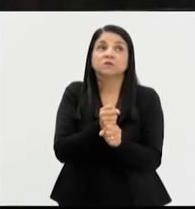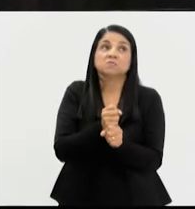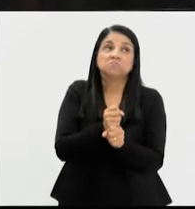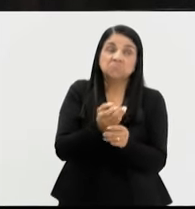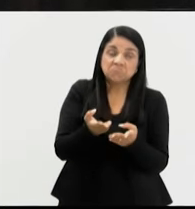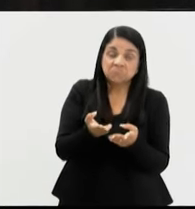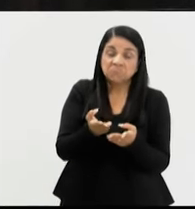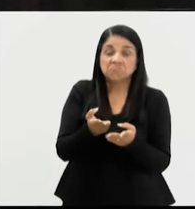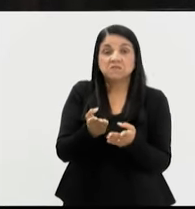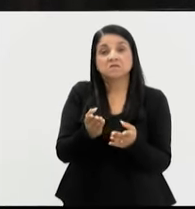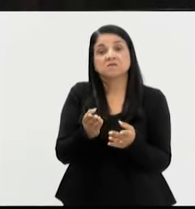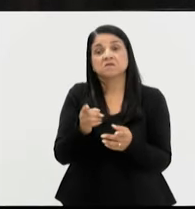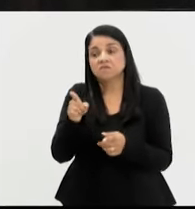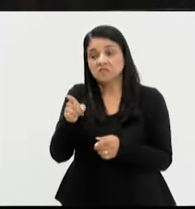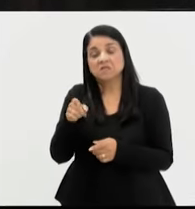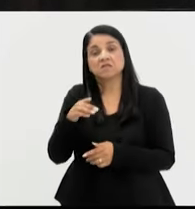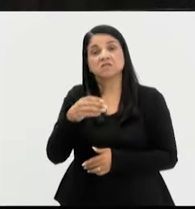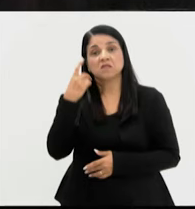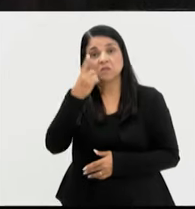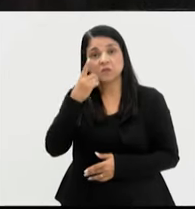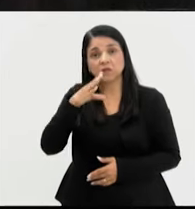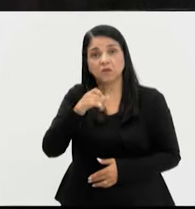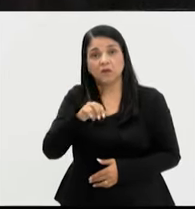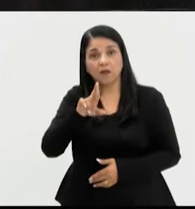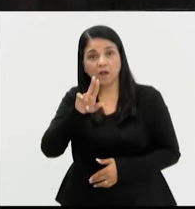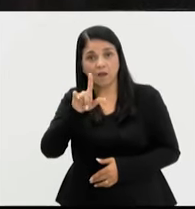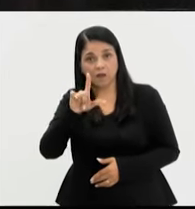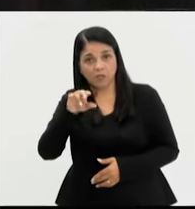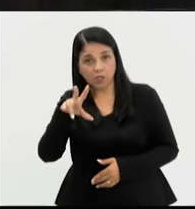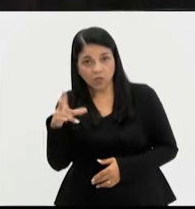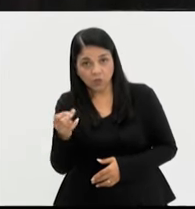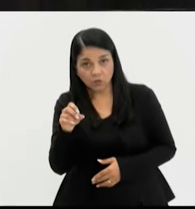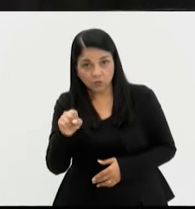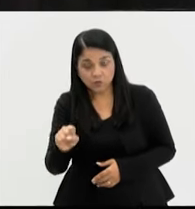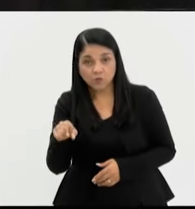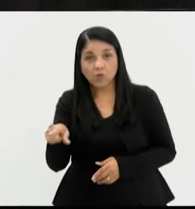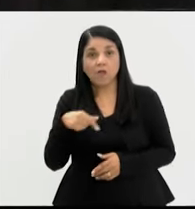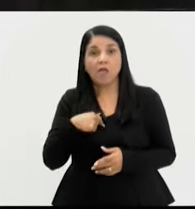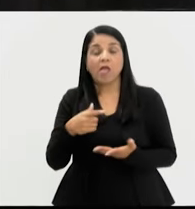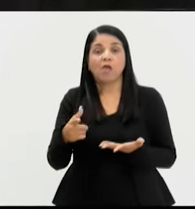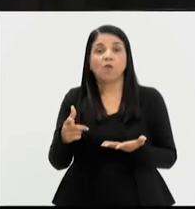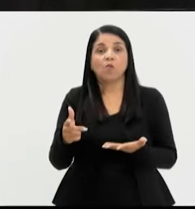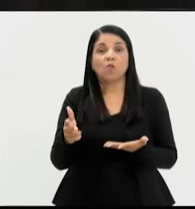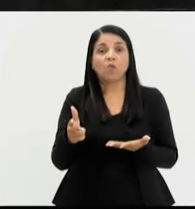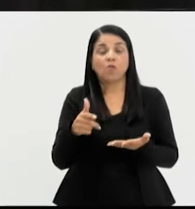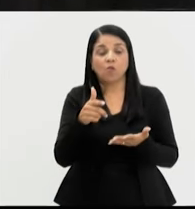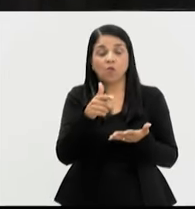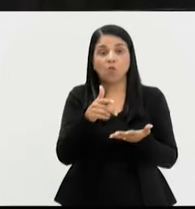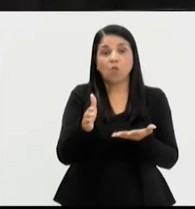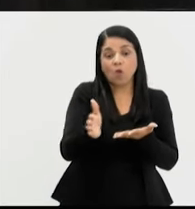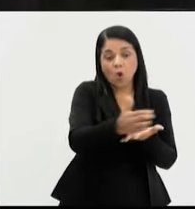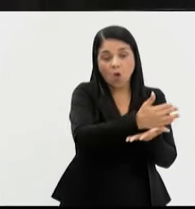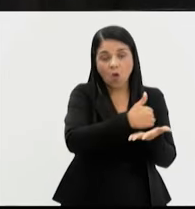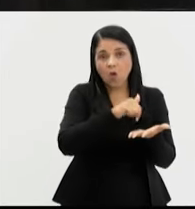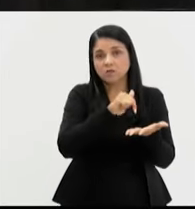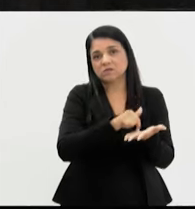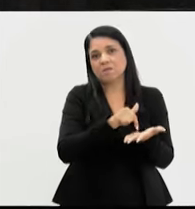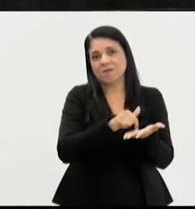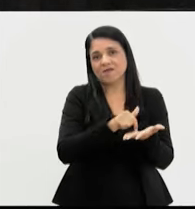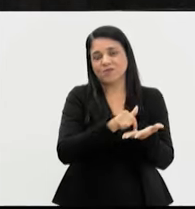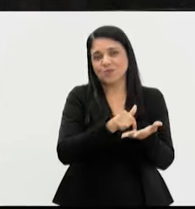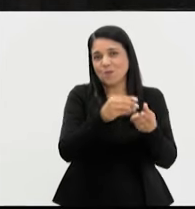carlinos de BNH O senhor falou aqui esse número é o rombo do orçamento de 2024 que que é o rombo do